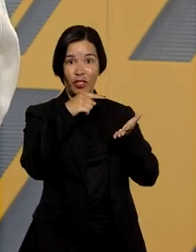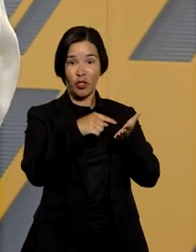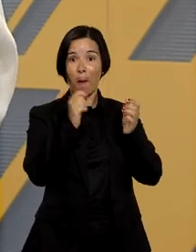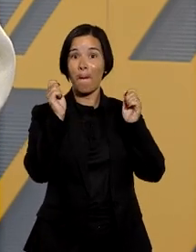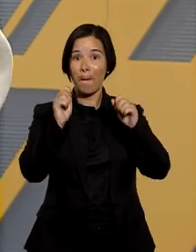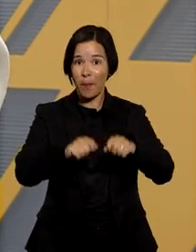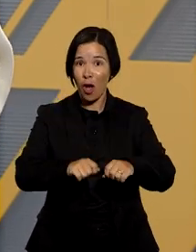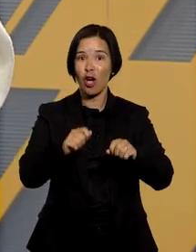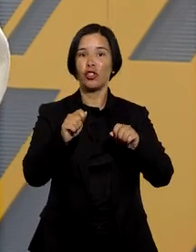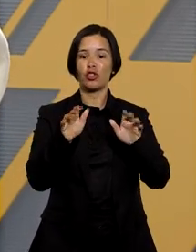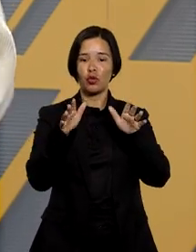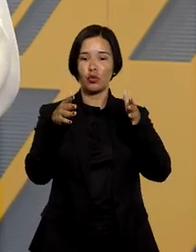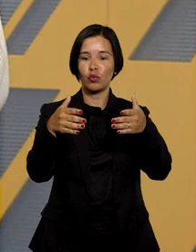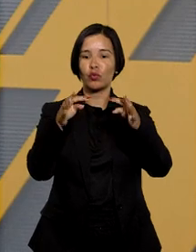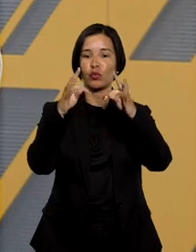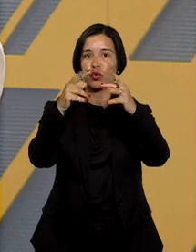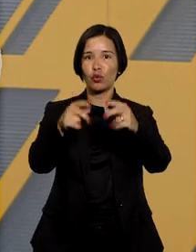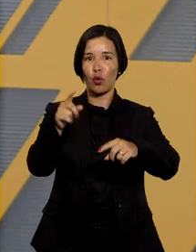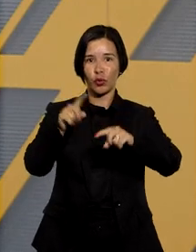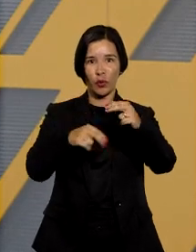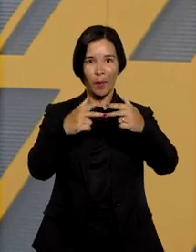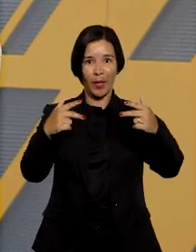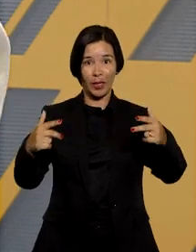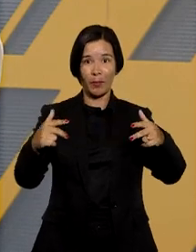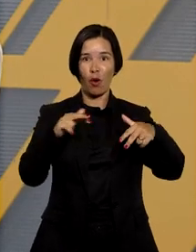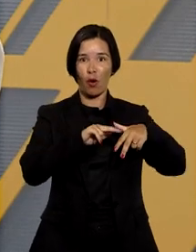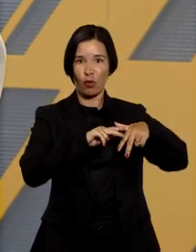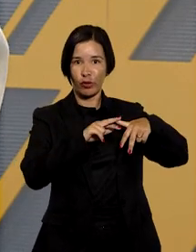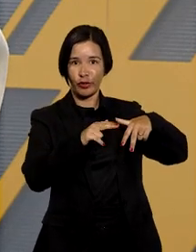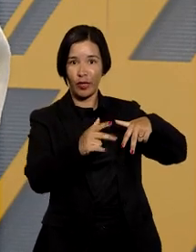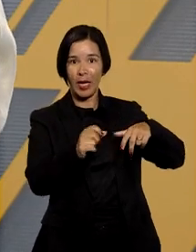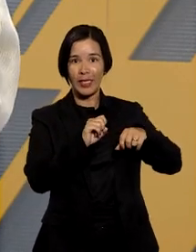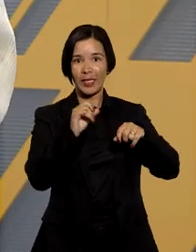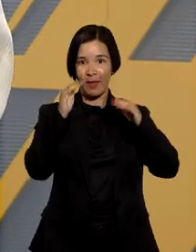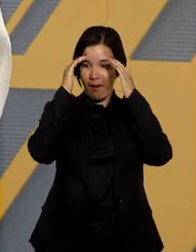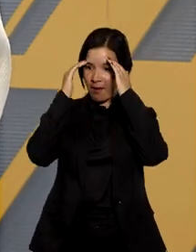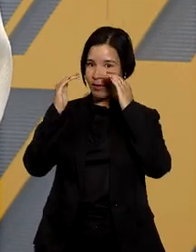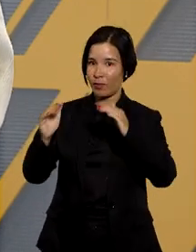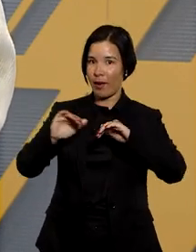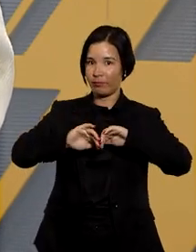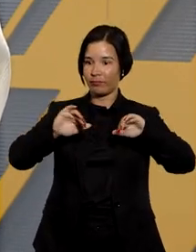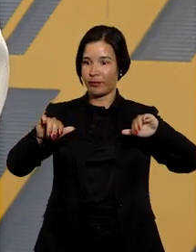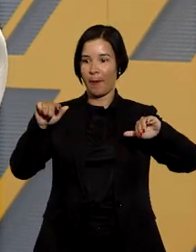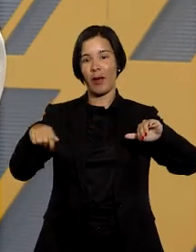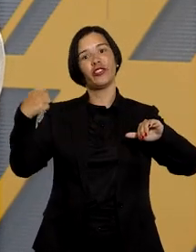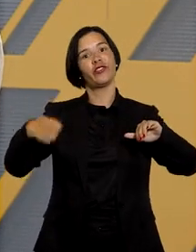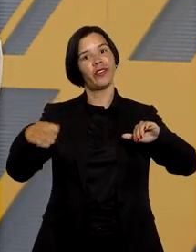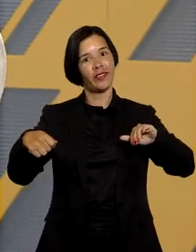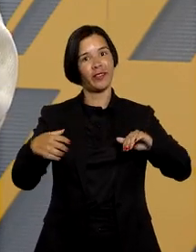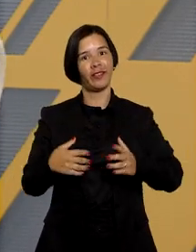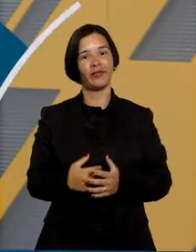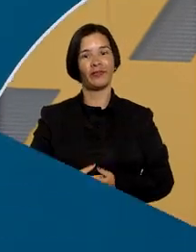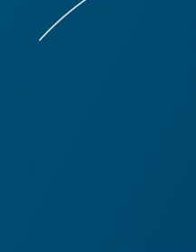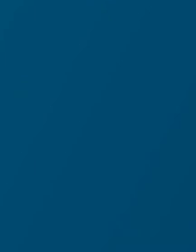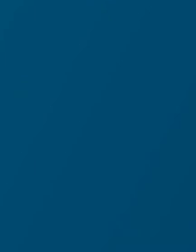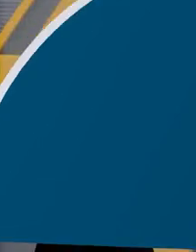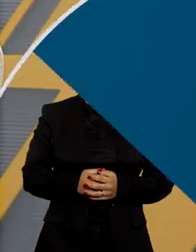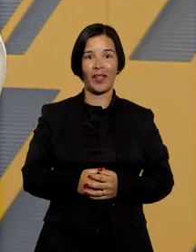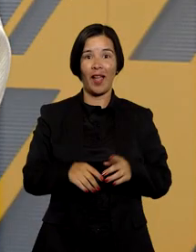que testamento pode tratar de todo o patrimônio, desde que respeite a parte dos herdeiros